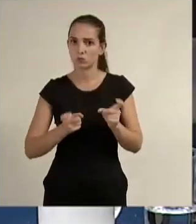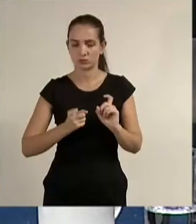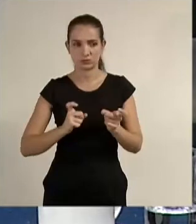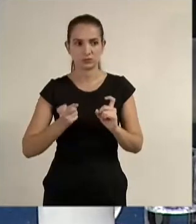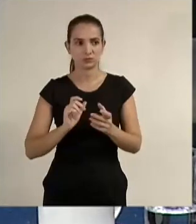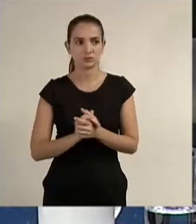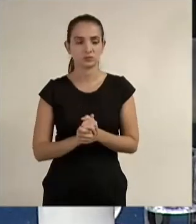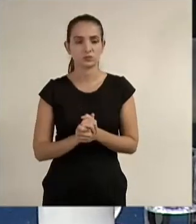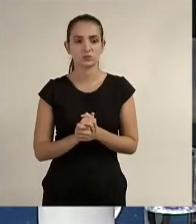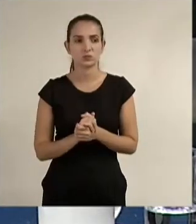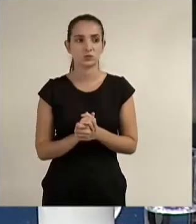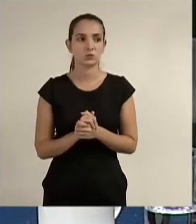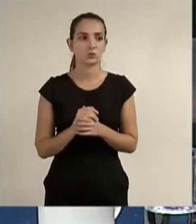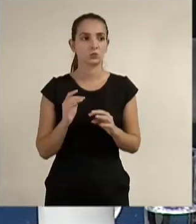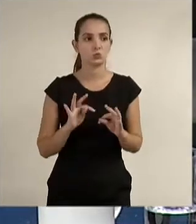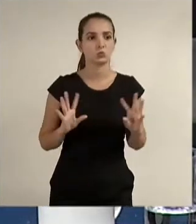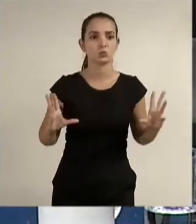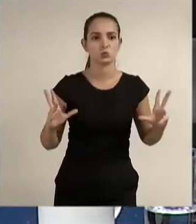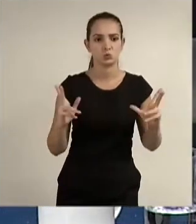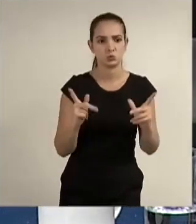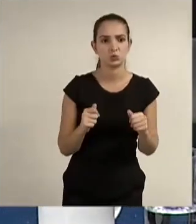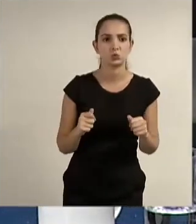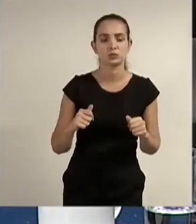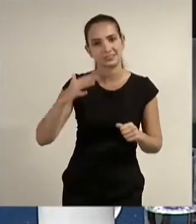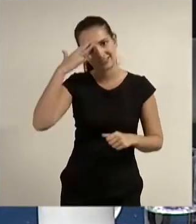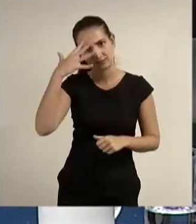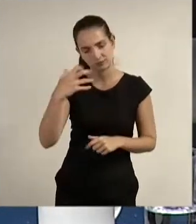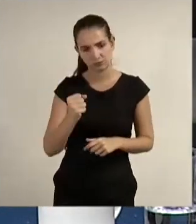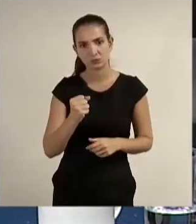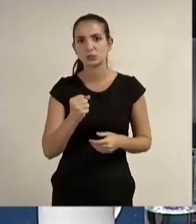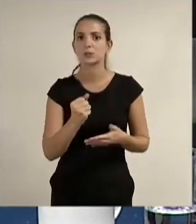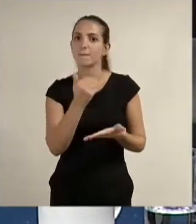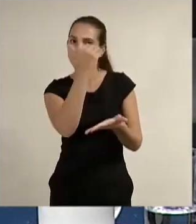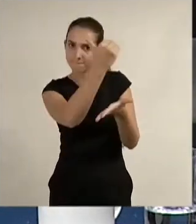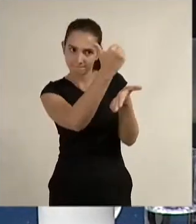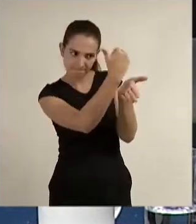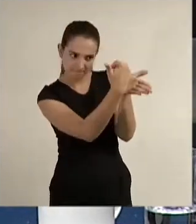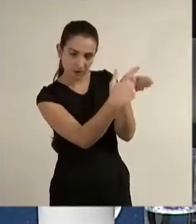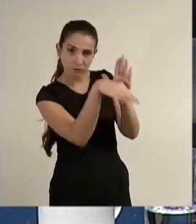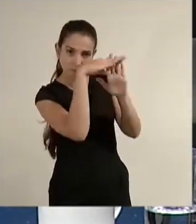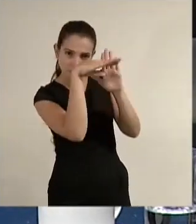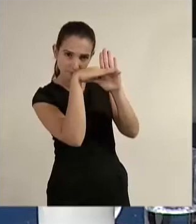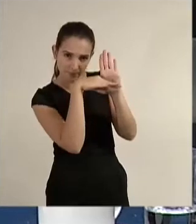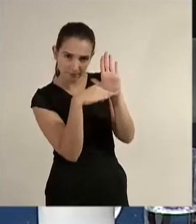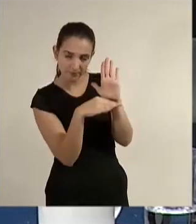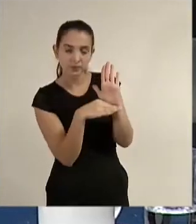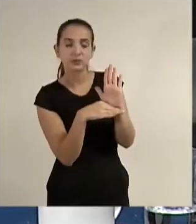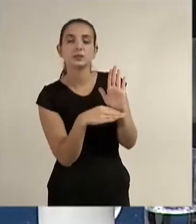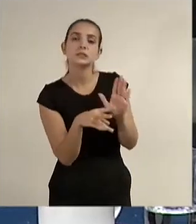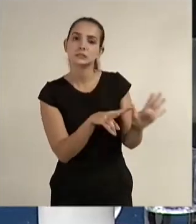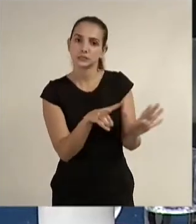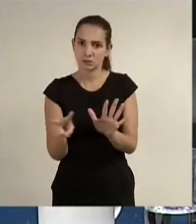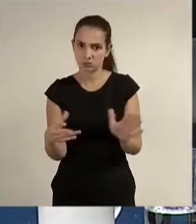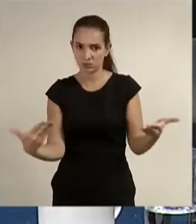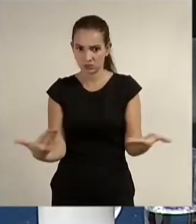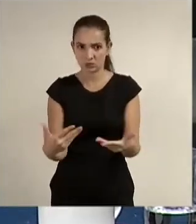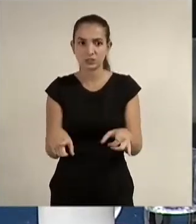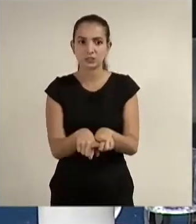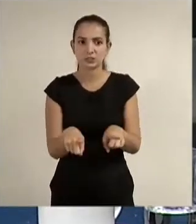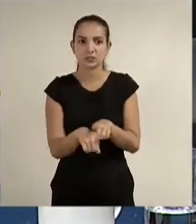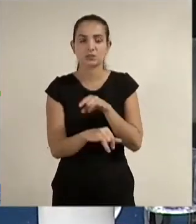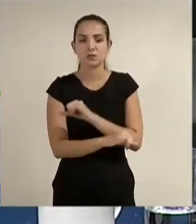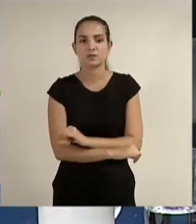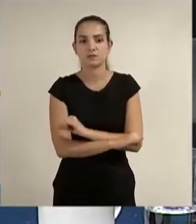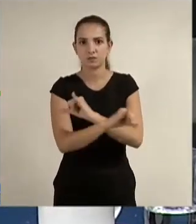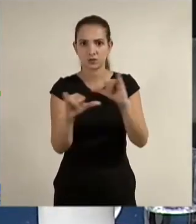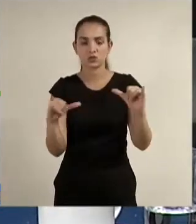sobre as decisões de pauta dessa semana e comunicação